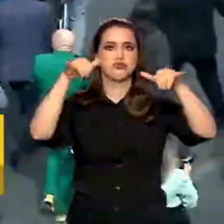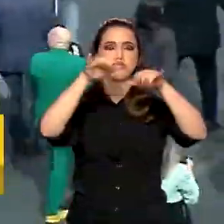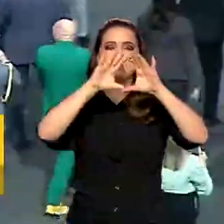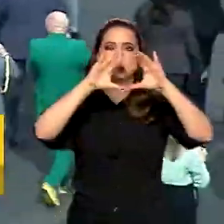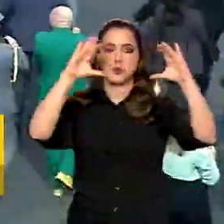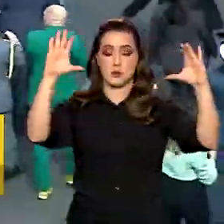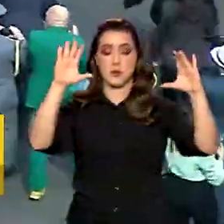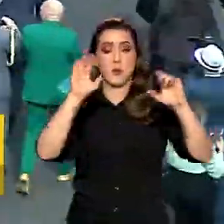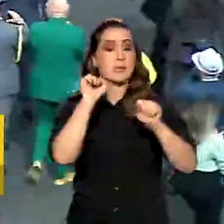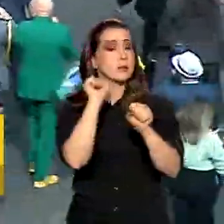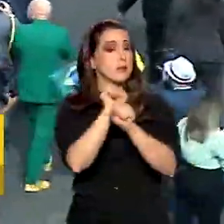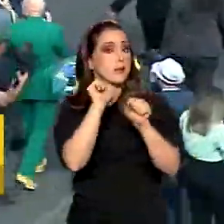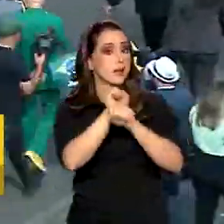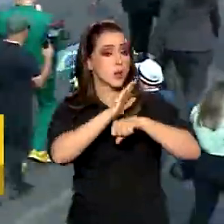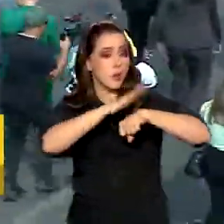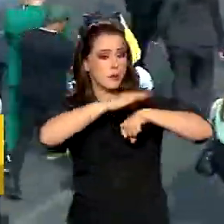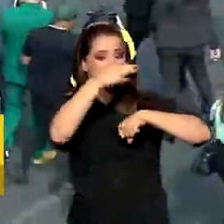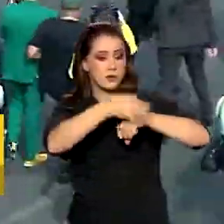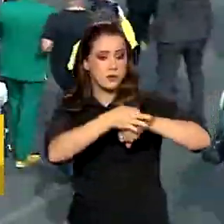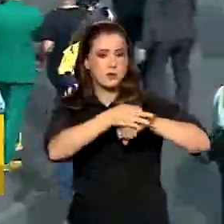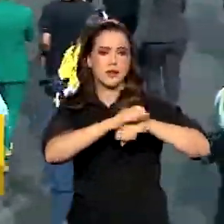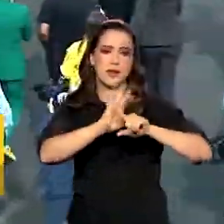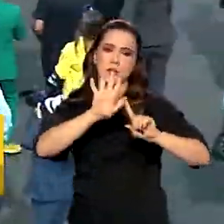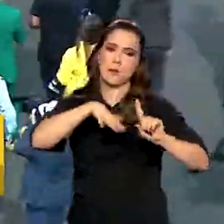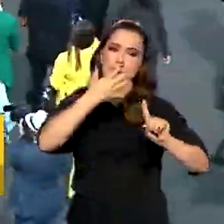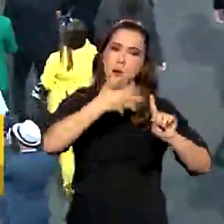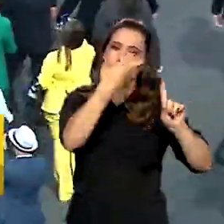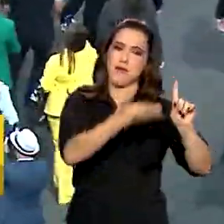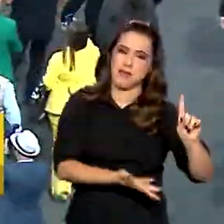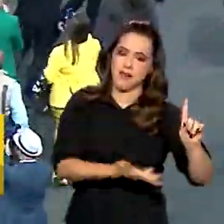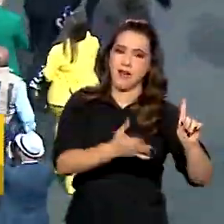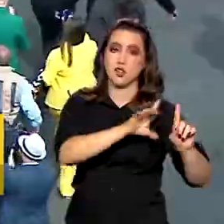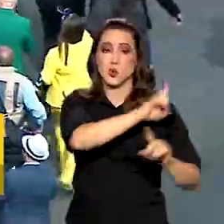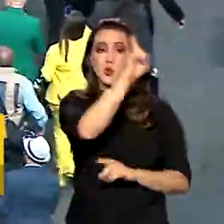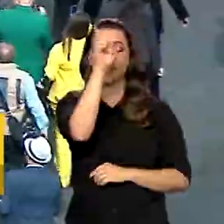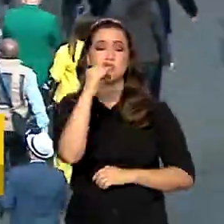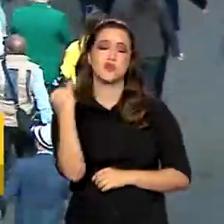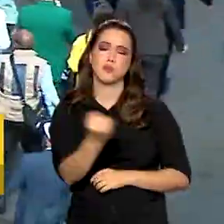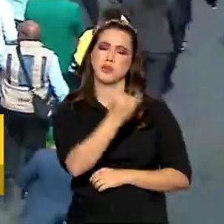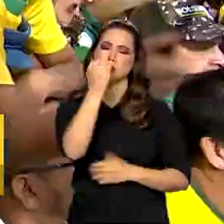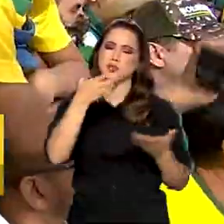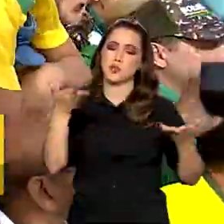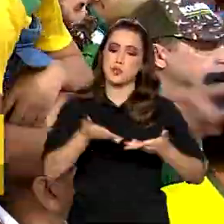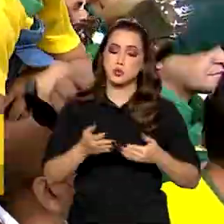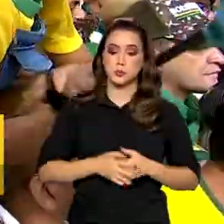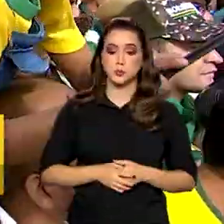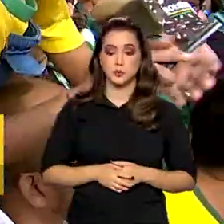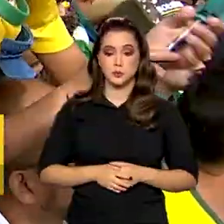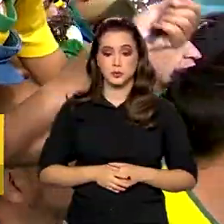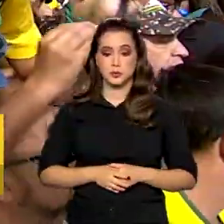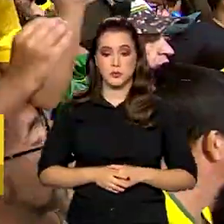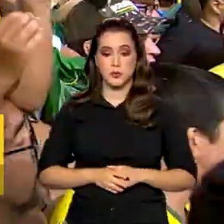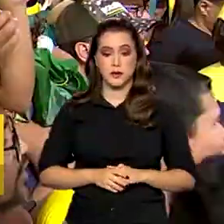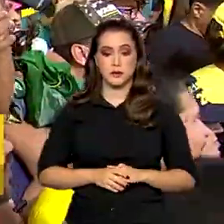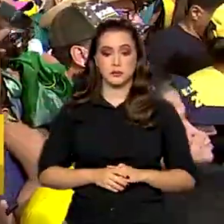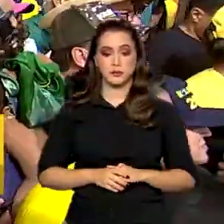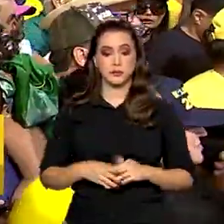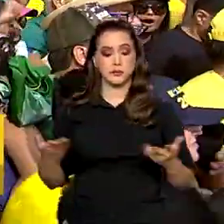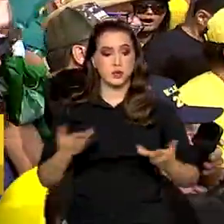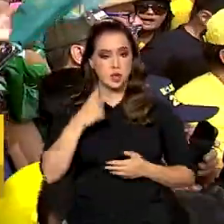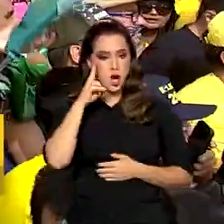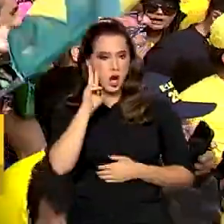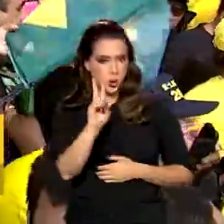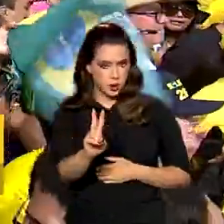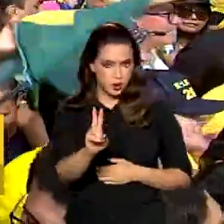realizar a homenagem aos 200 anos da independência. Eles, nesse momento, estão se